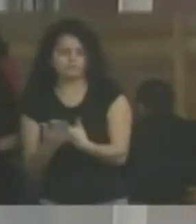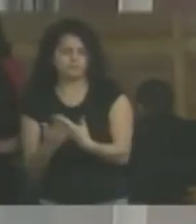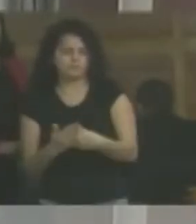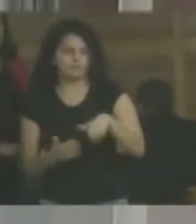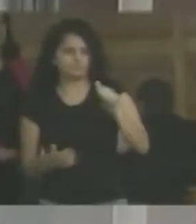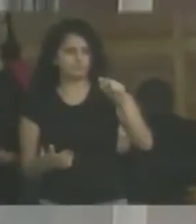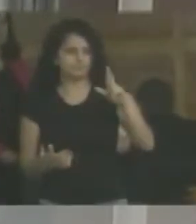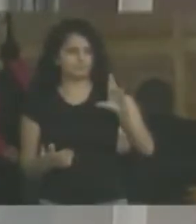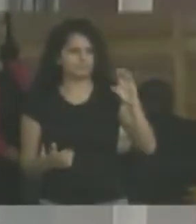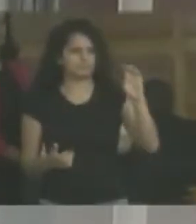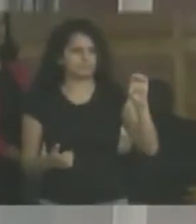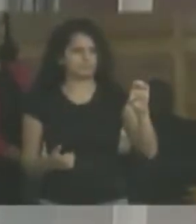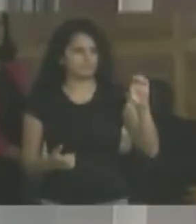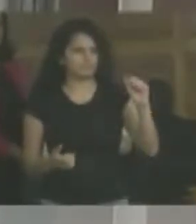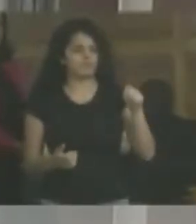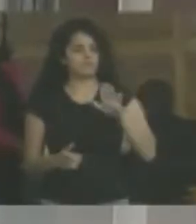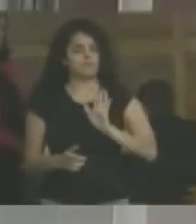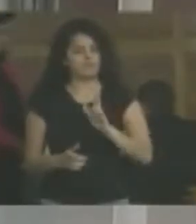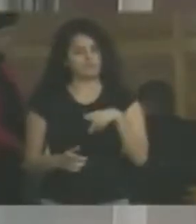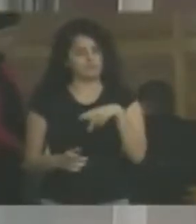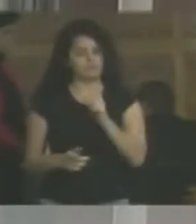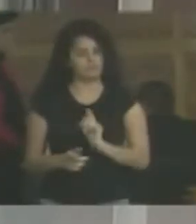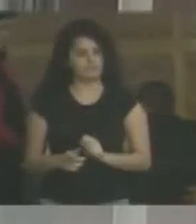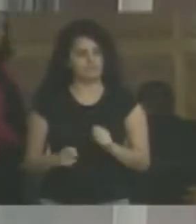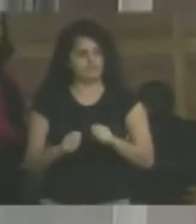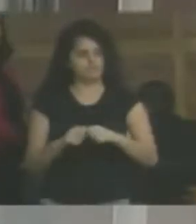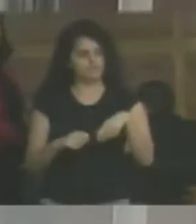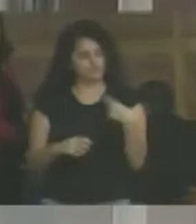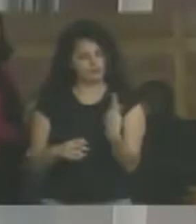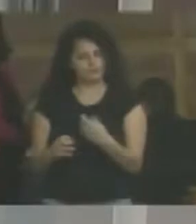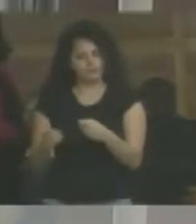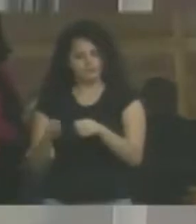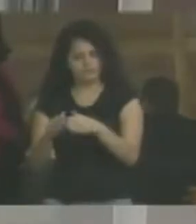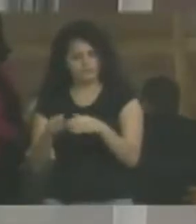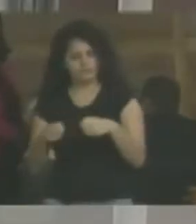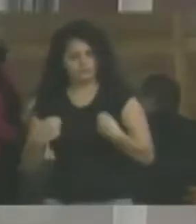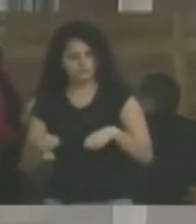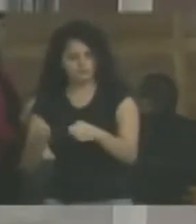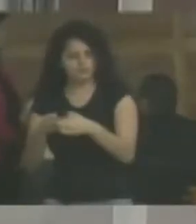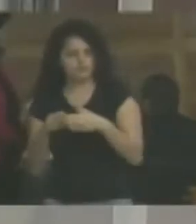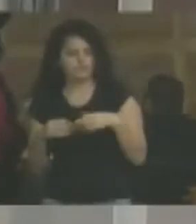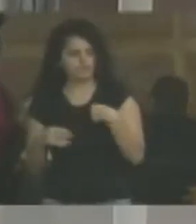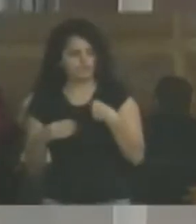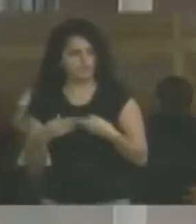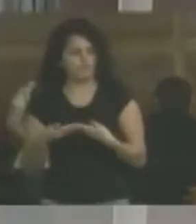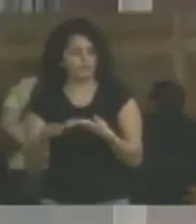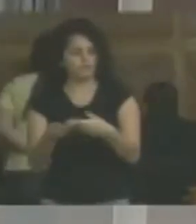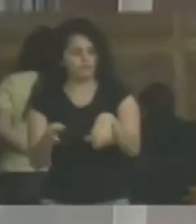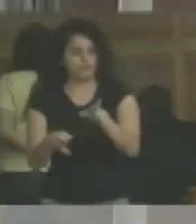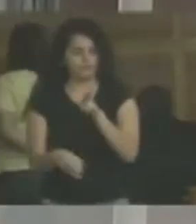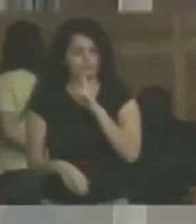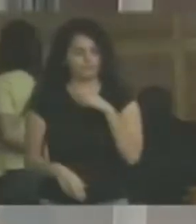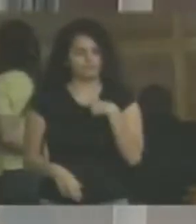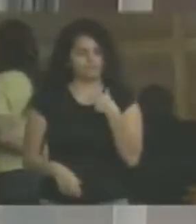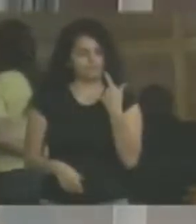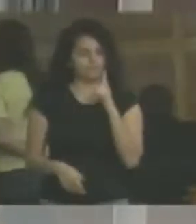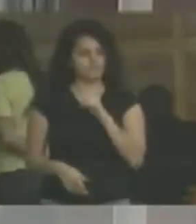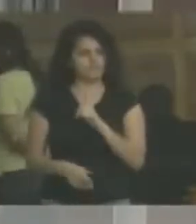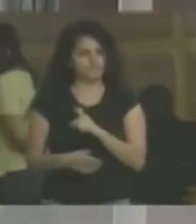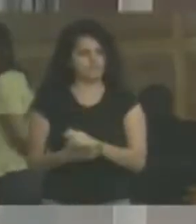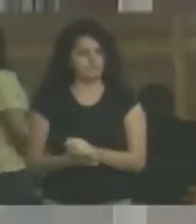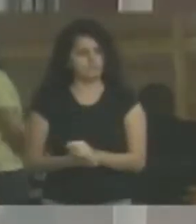Pires. Mas ainda não fez. Então, vamos cobrar, porque eu estou passando para vocês a resposta que me foi passada.